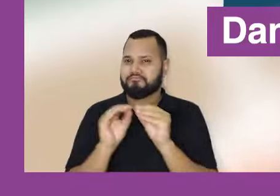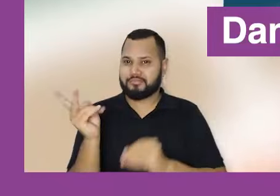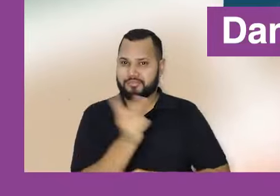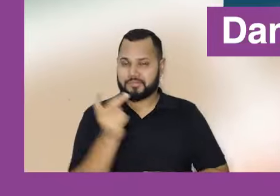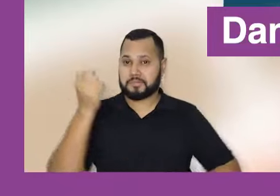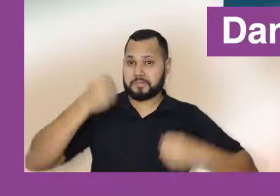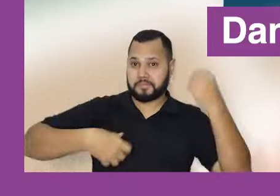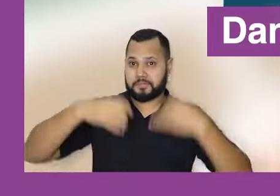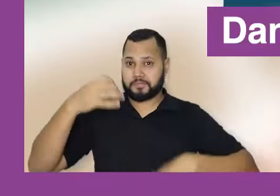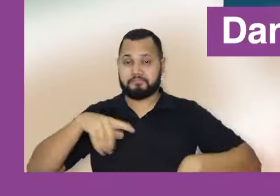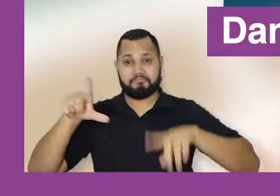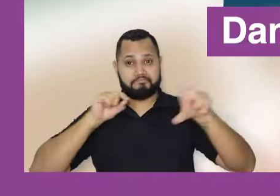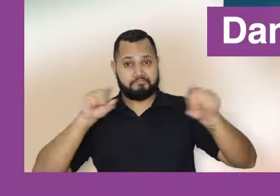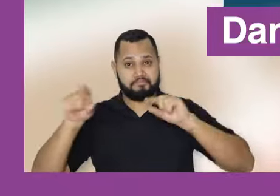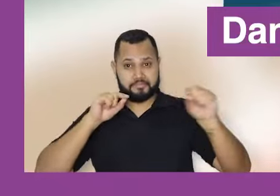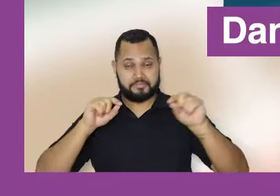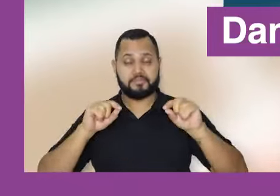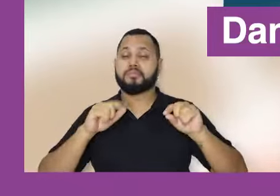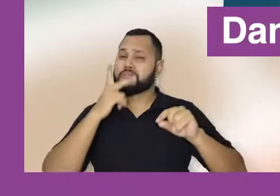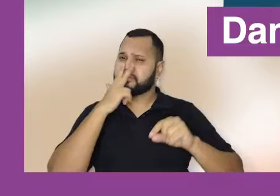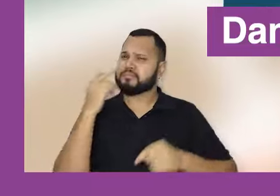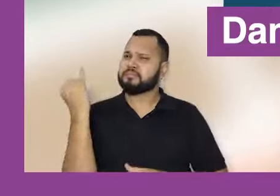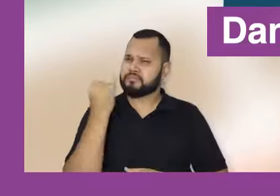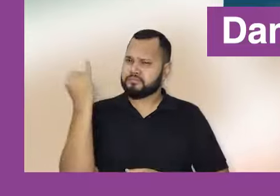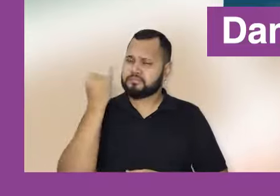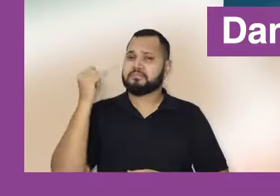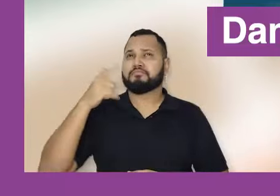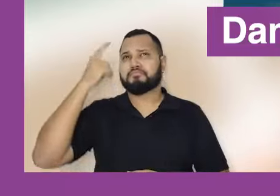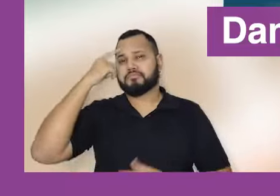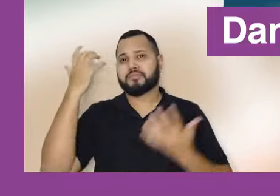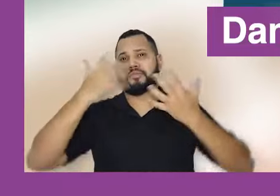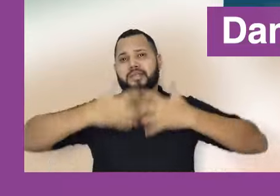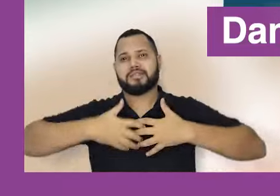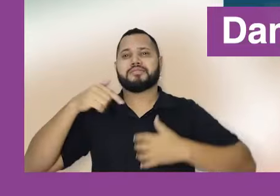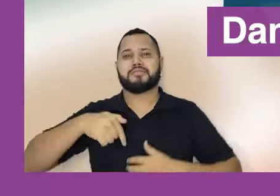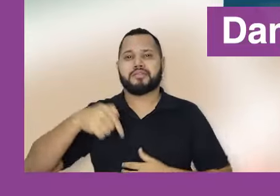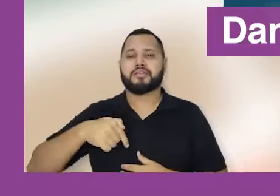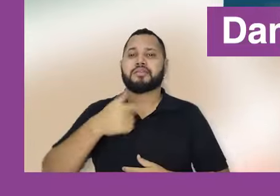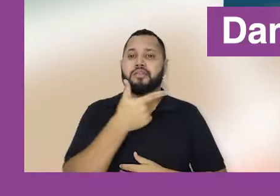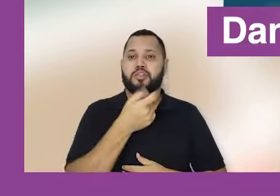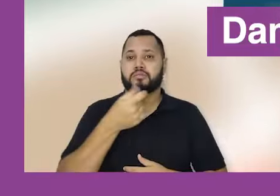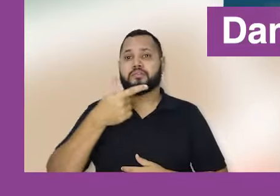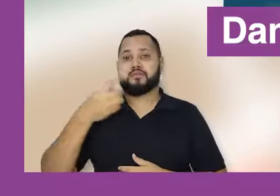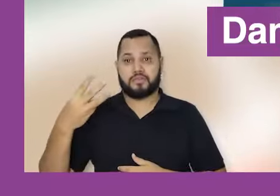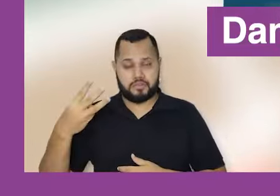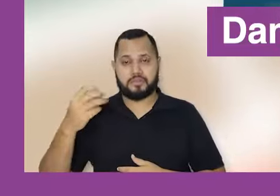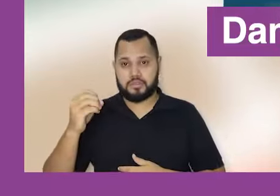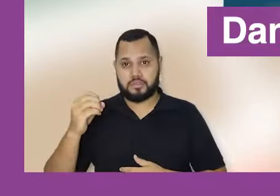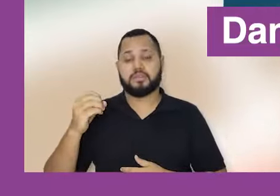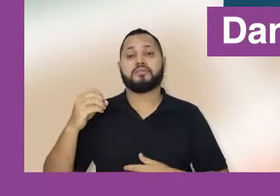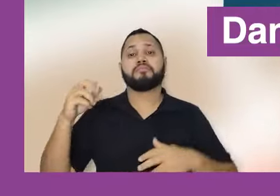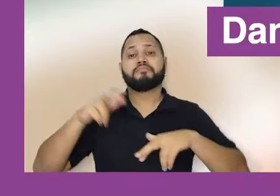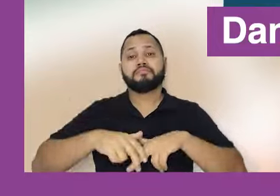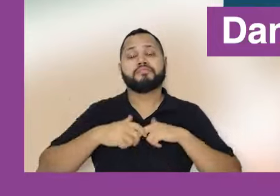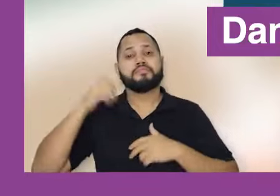vocês falaram alguns pontos iluminados que eu acho muito importante aqui pensando na agenda 20:30 vocês trouxeram